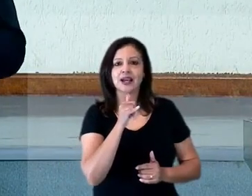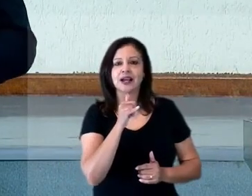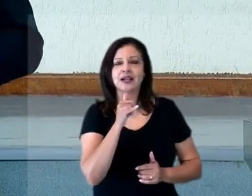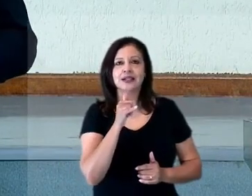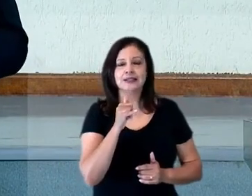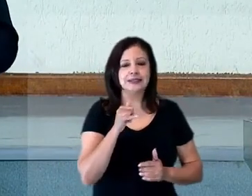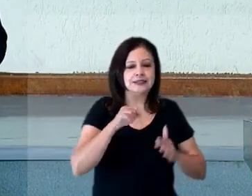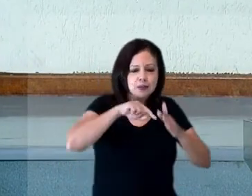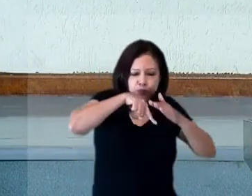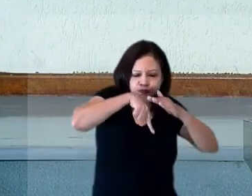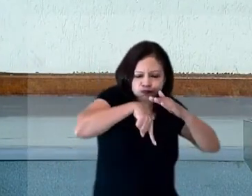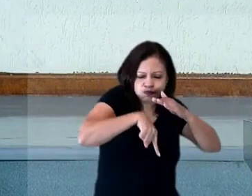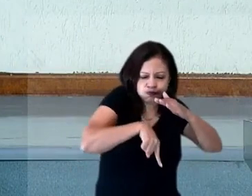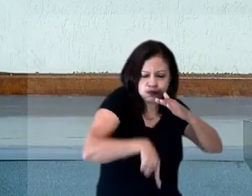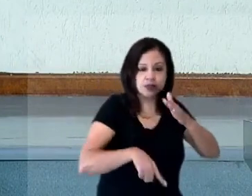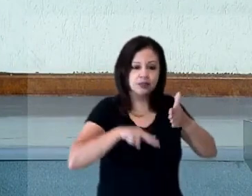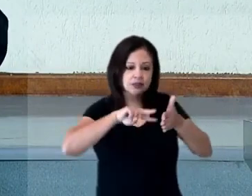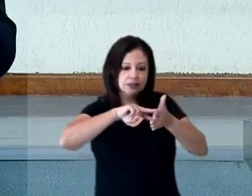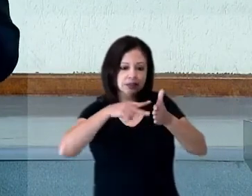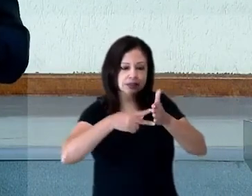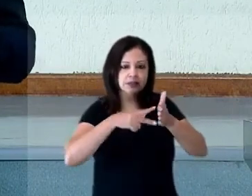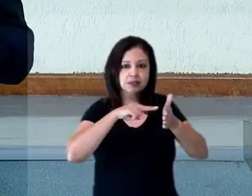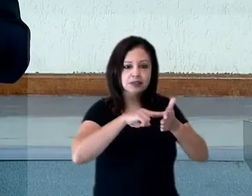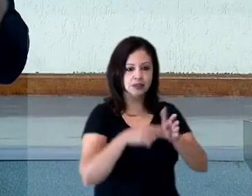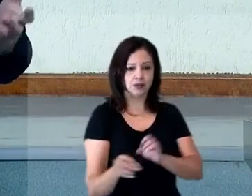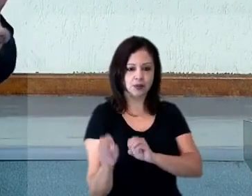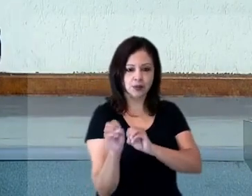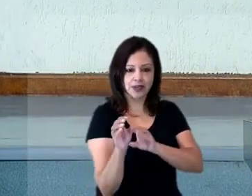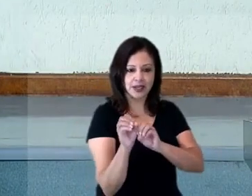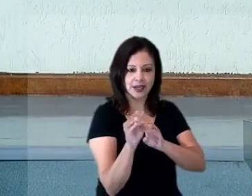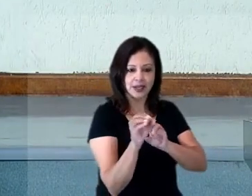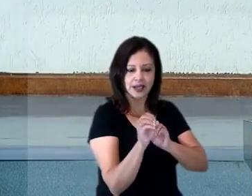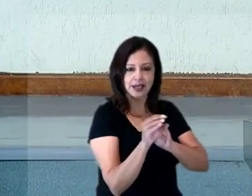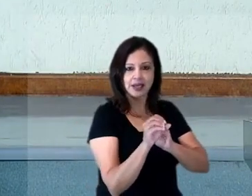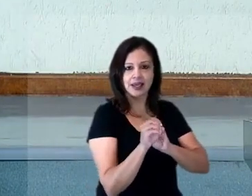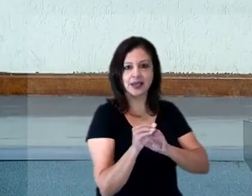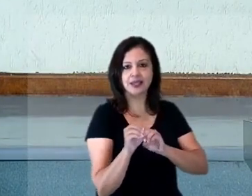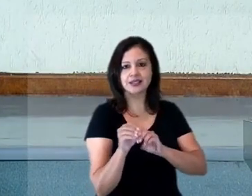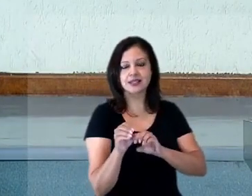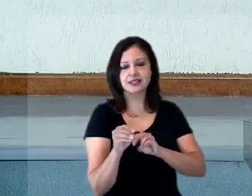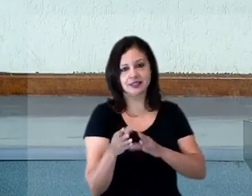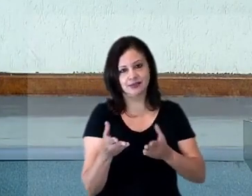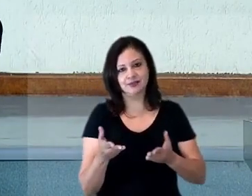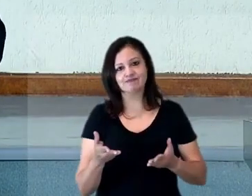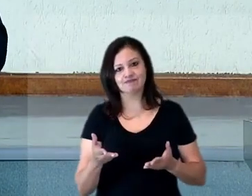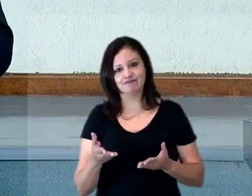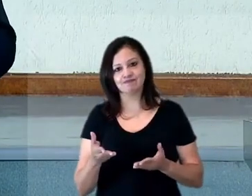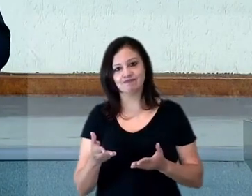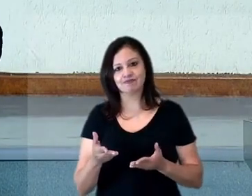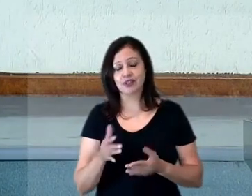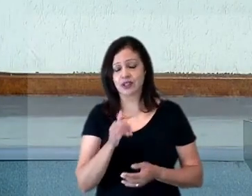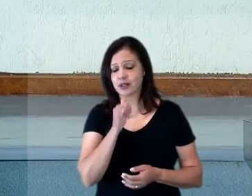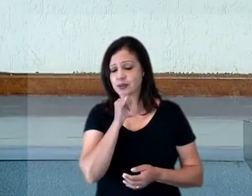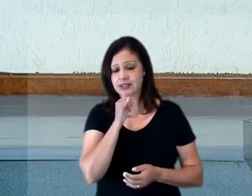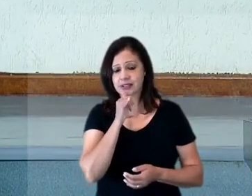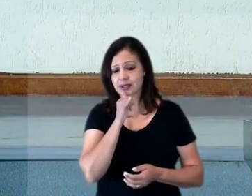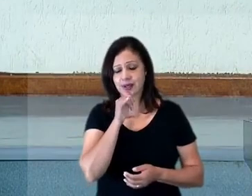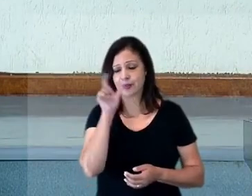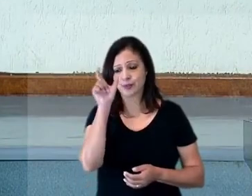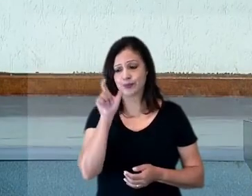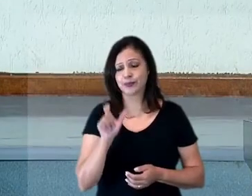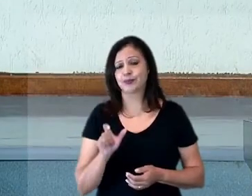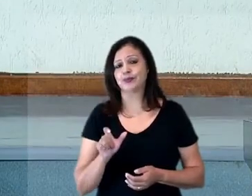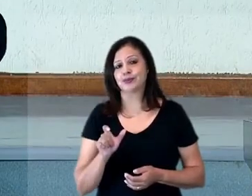real significado, com o ensino que Jesus dará a eles e com o seu exemplo, que